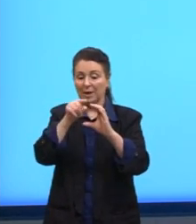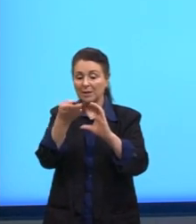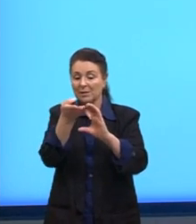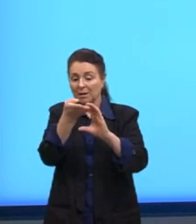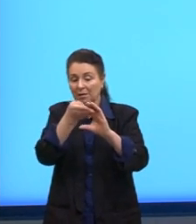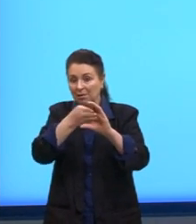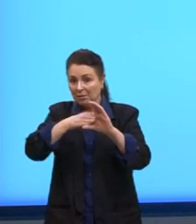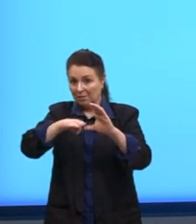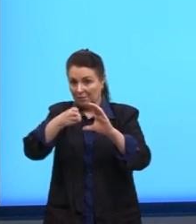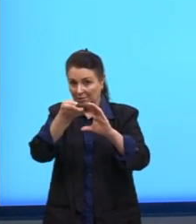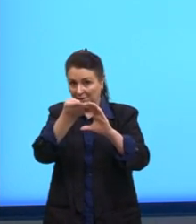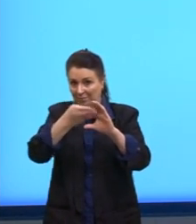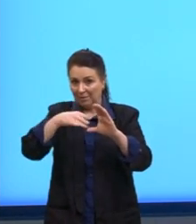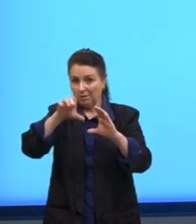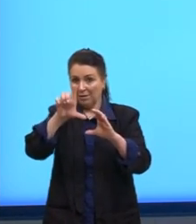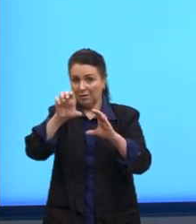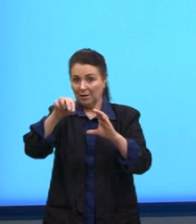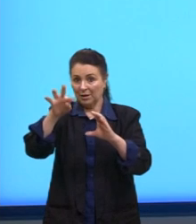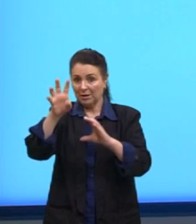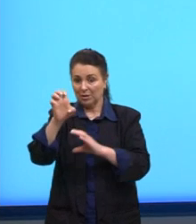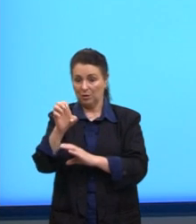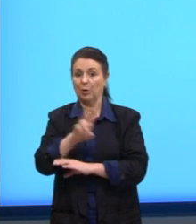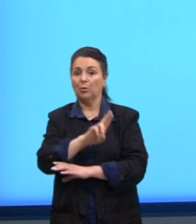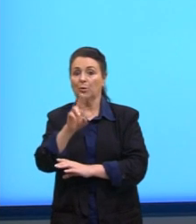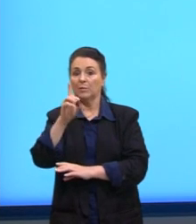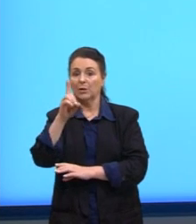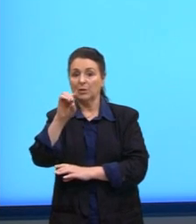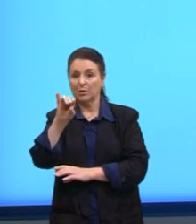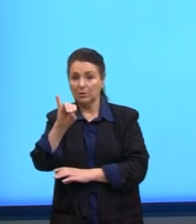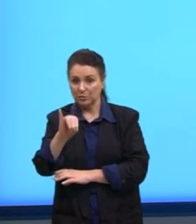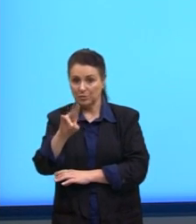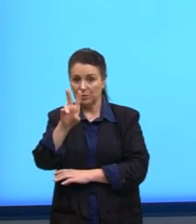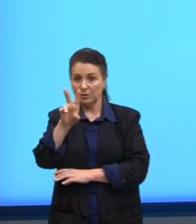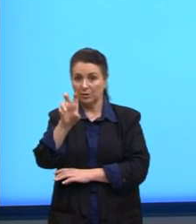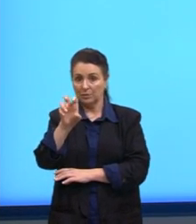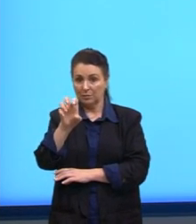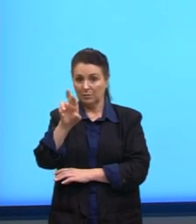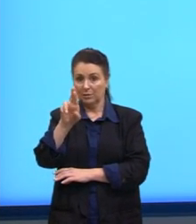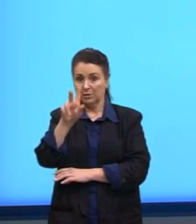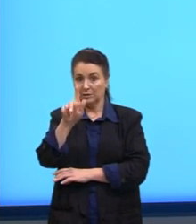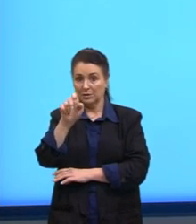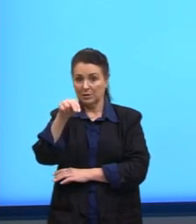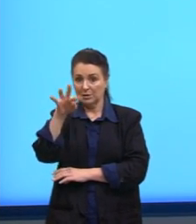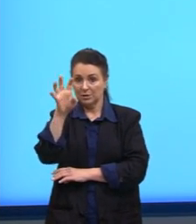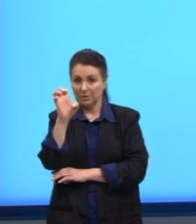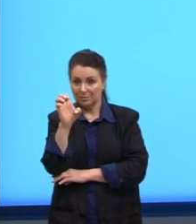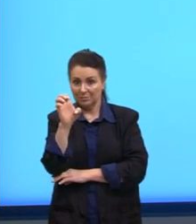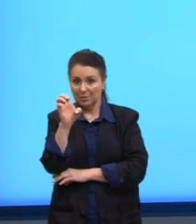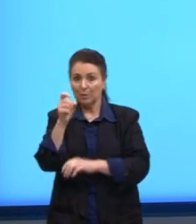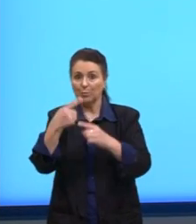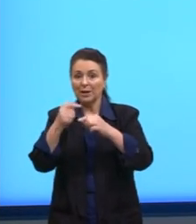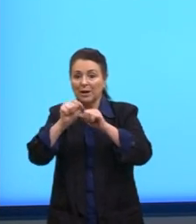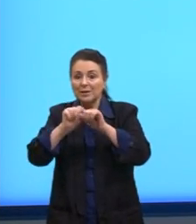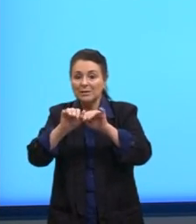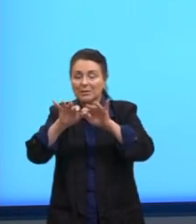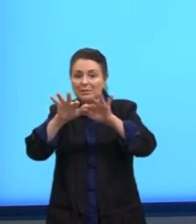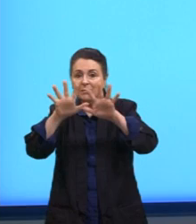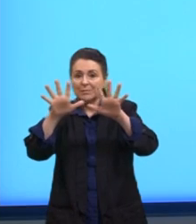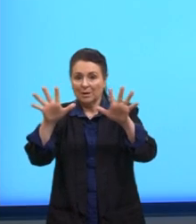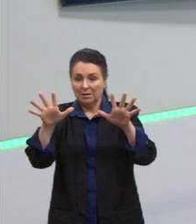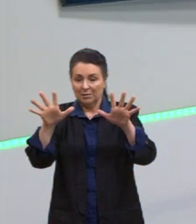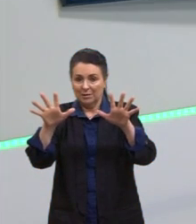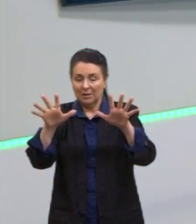ela é do tipo de ver gente onde espalha os raios que a gente viu antes e forma Então somente imagens